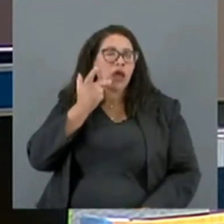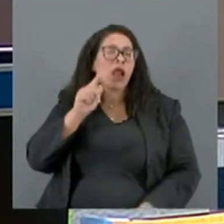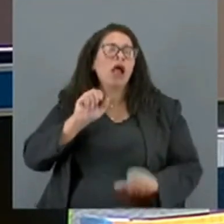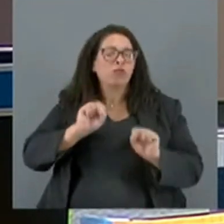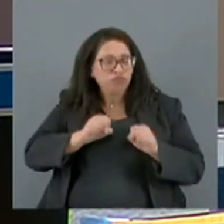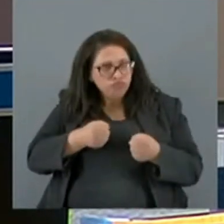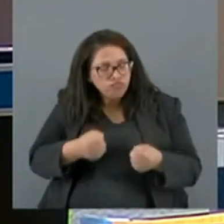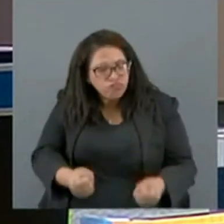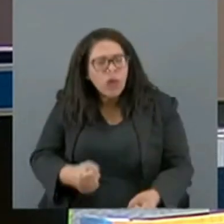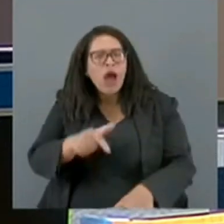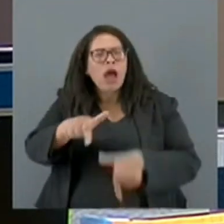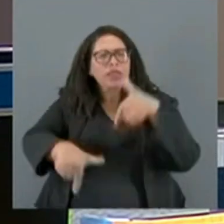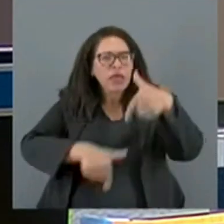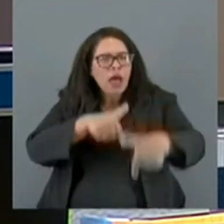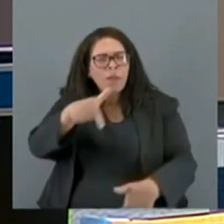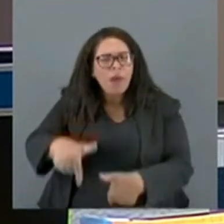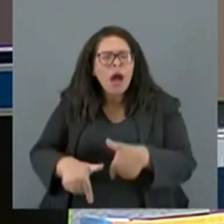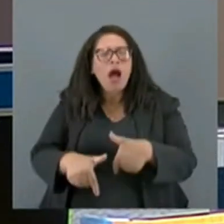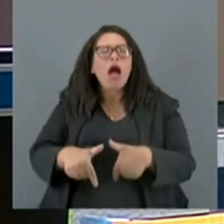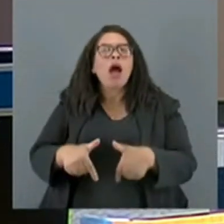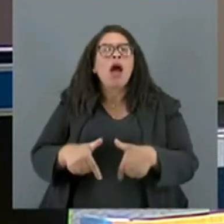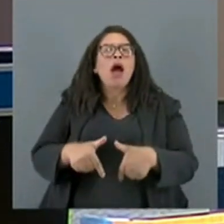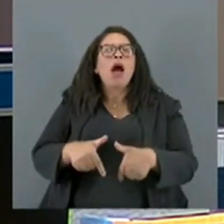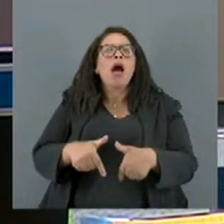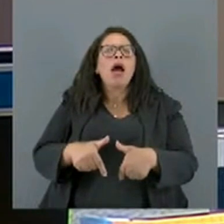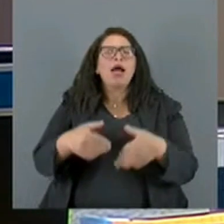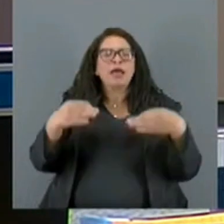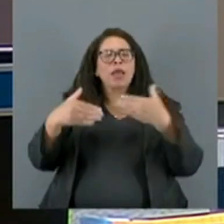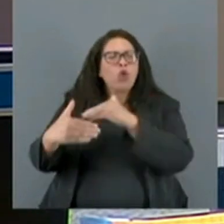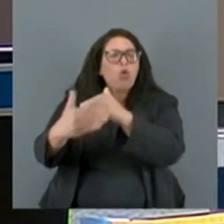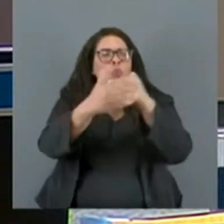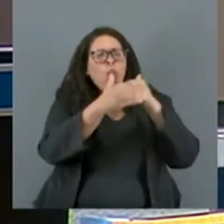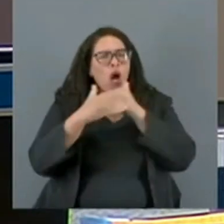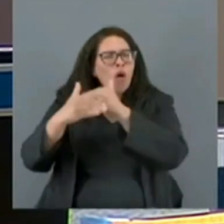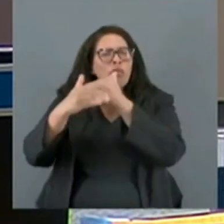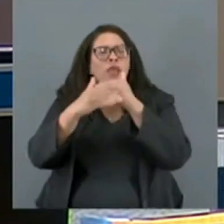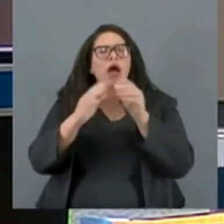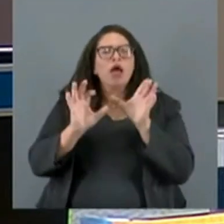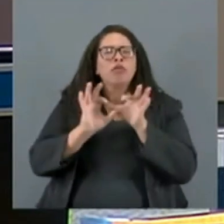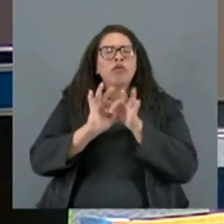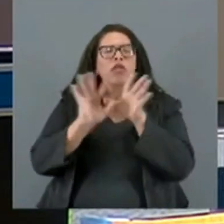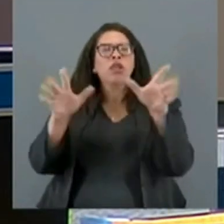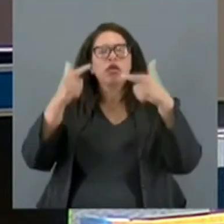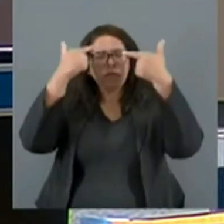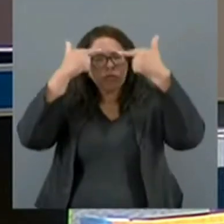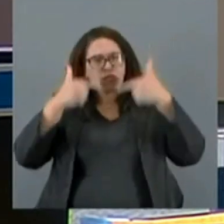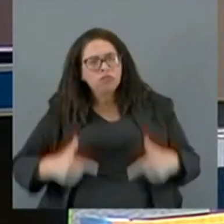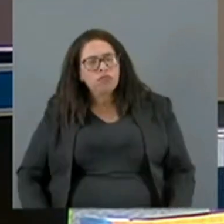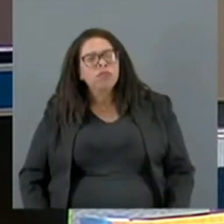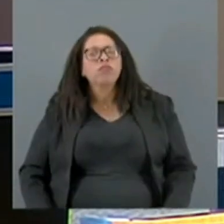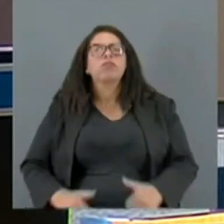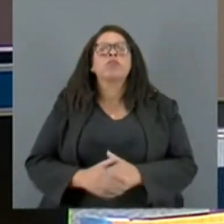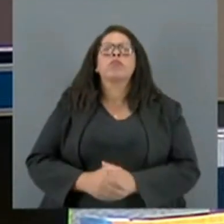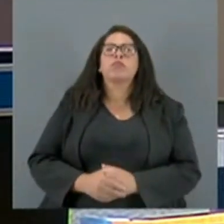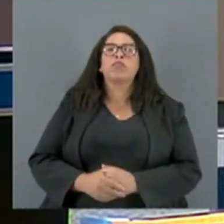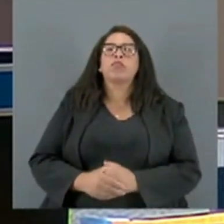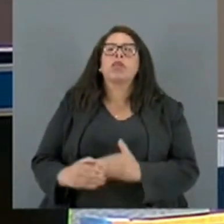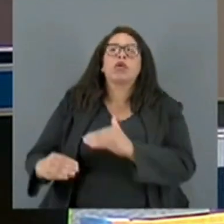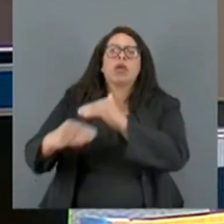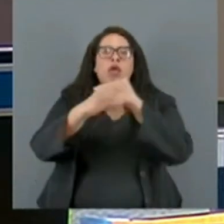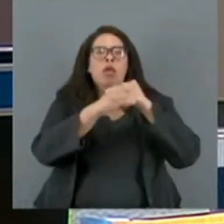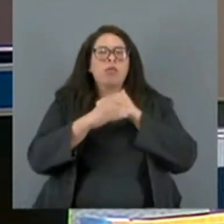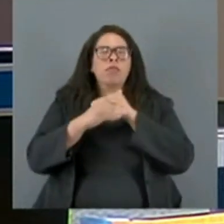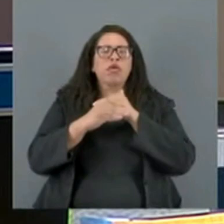atuar e julgar de forma equitativa, independente, imparcial e equânime